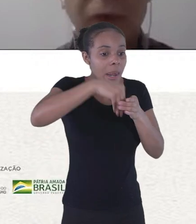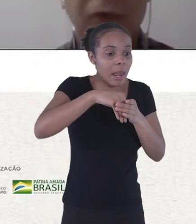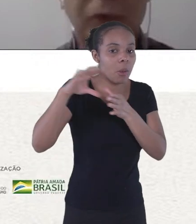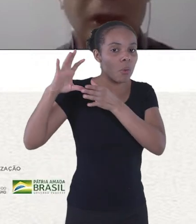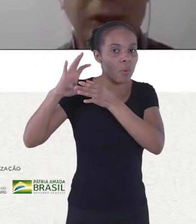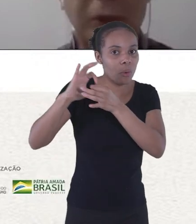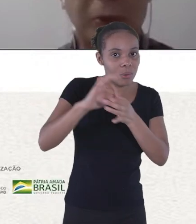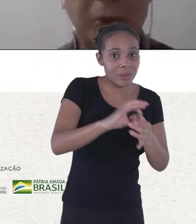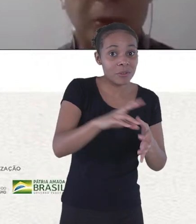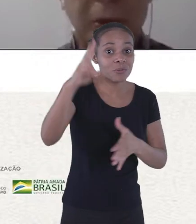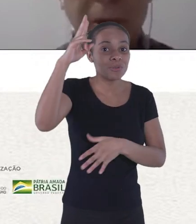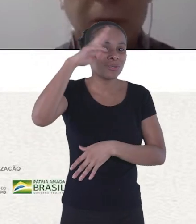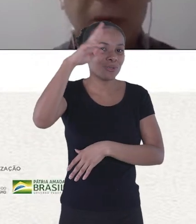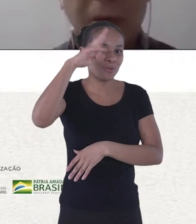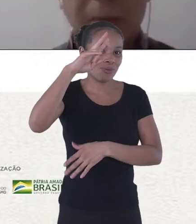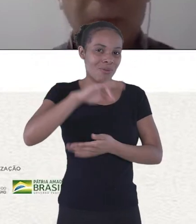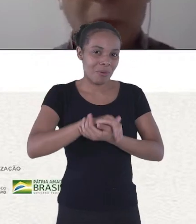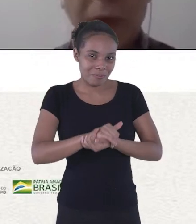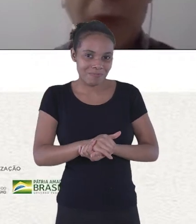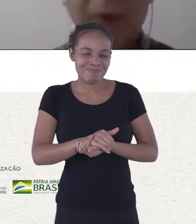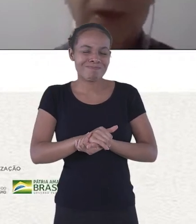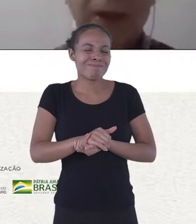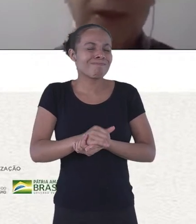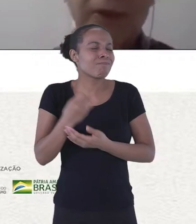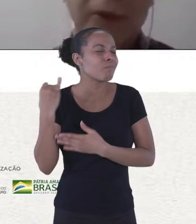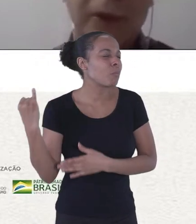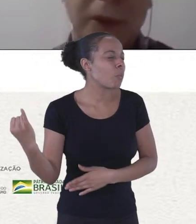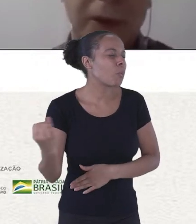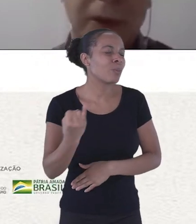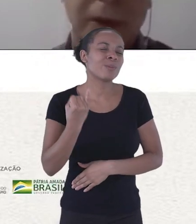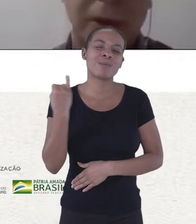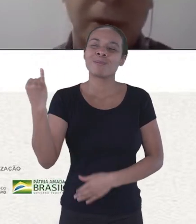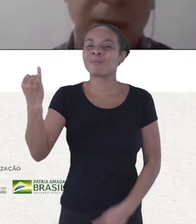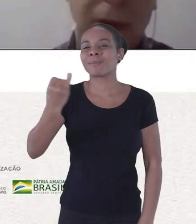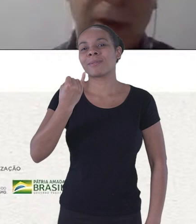contexto histórico muito importante